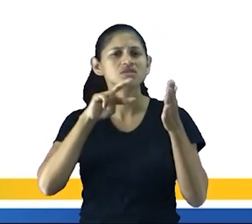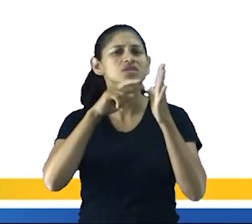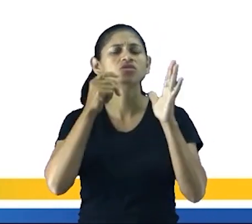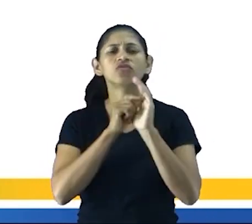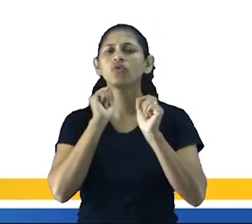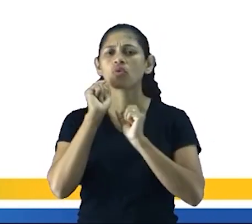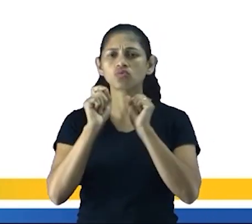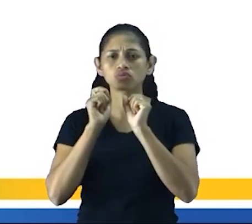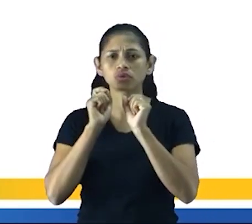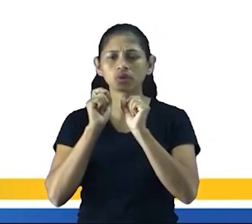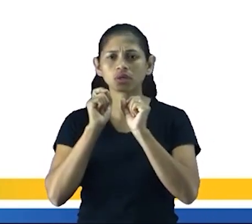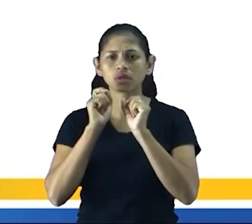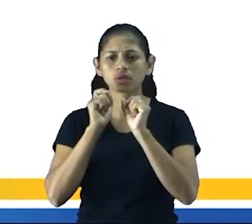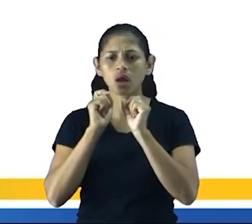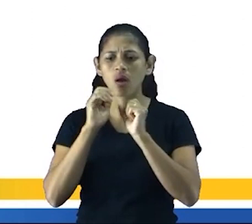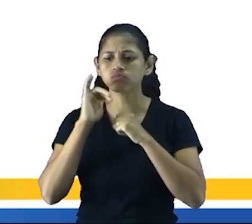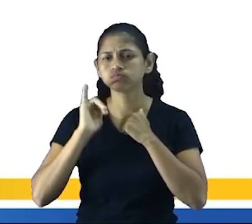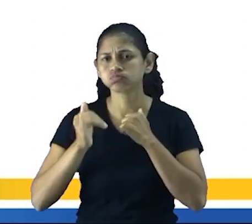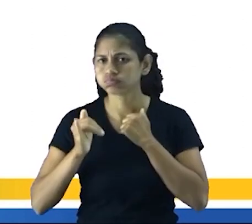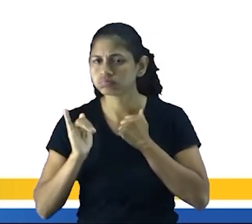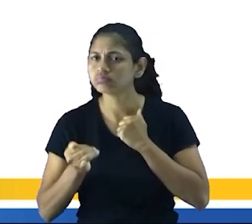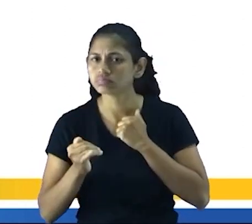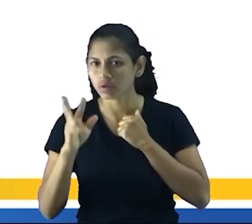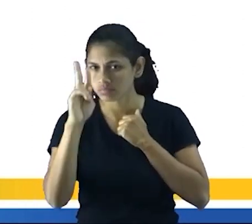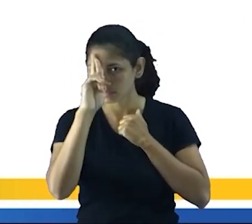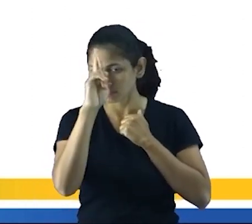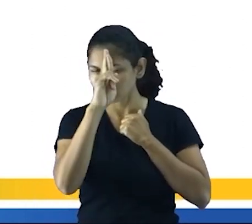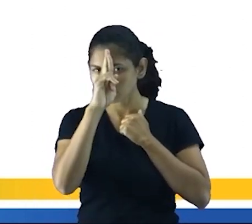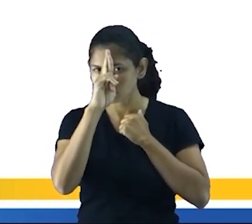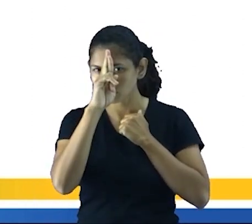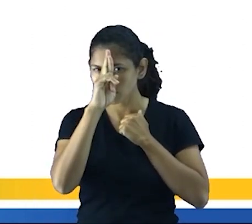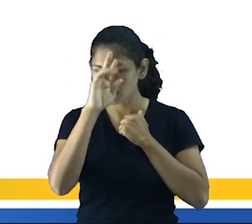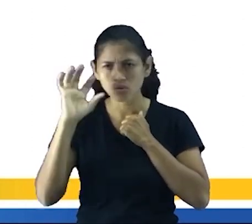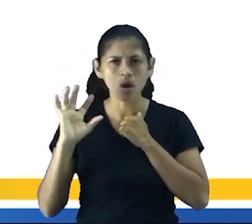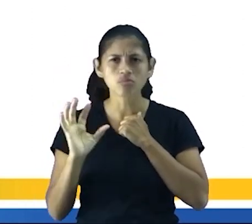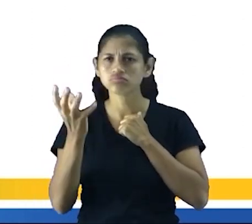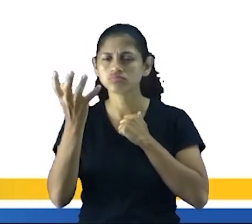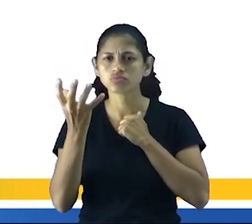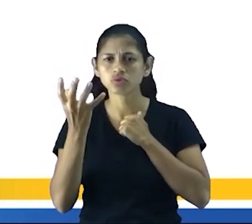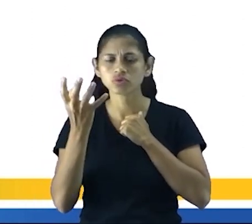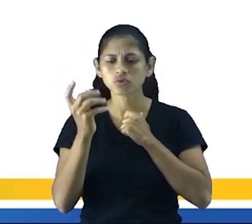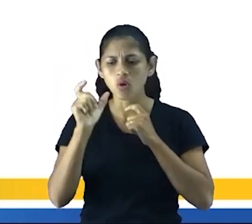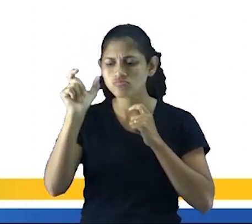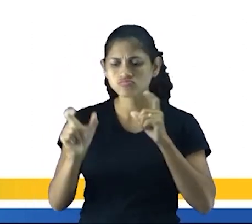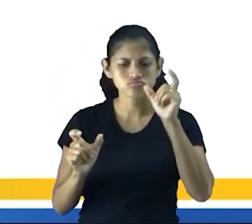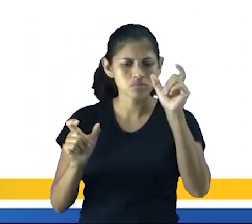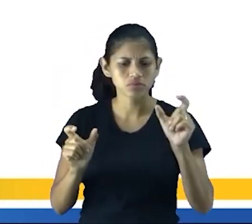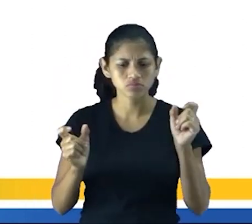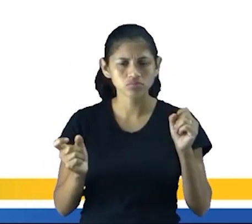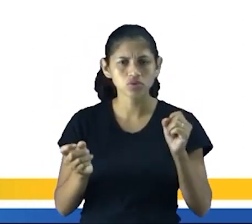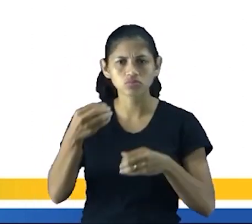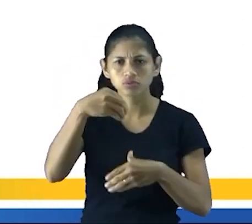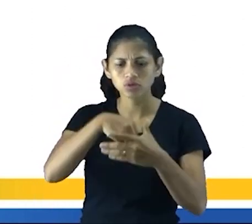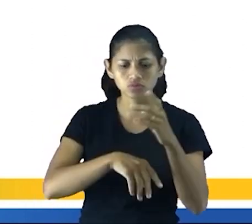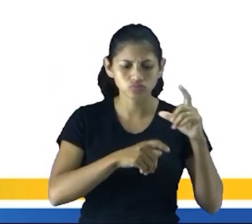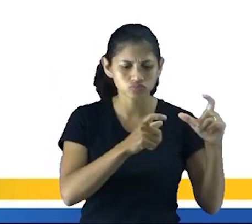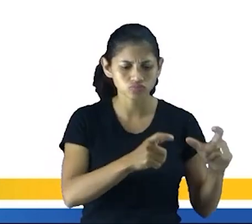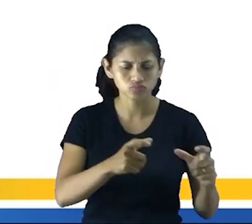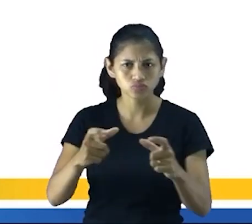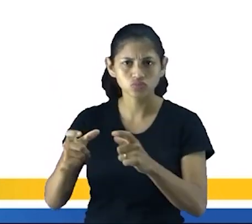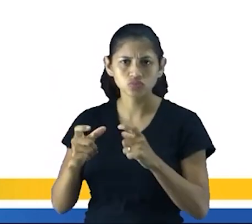quê? Contar uma história, acontecimentos e ações de personagens dentro de um espaço e um tempo